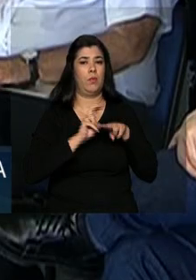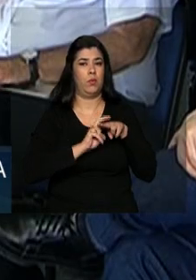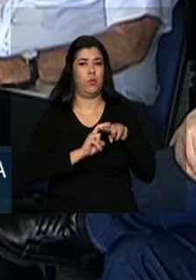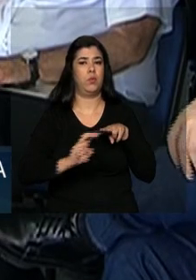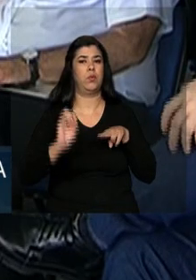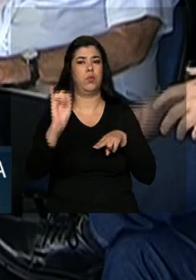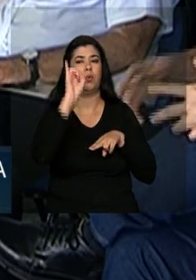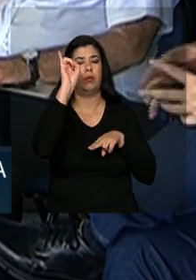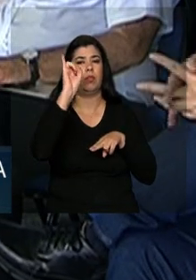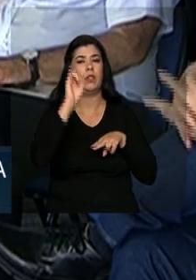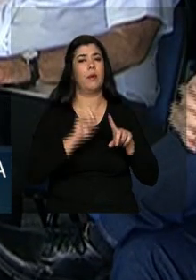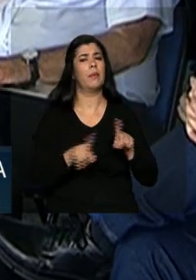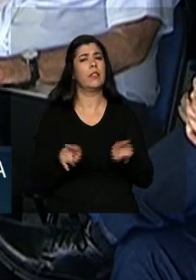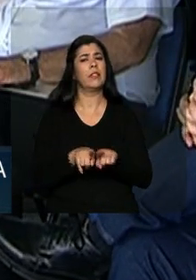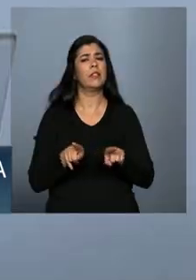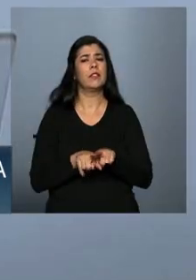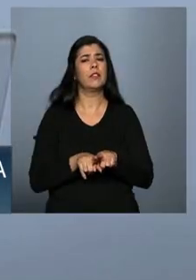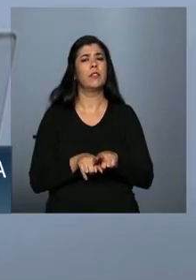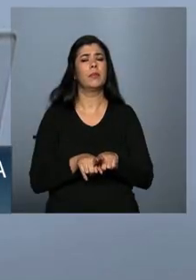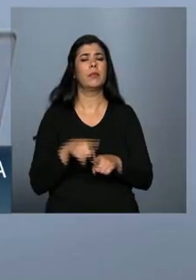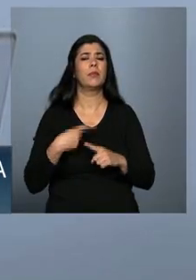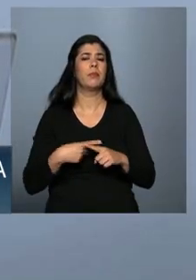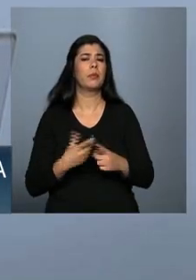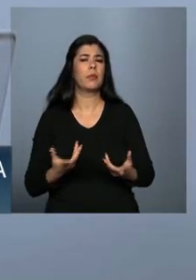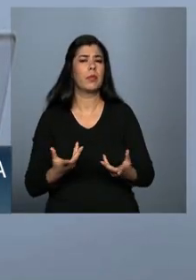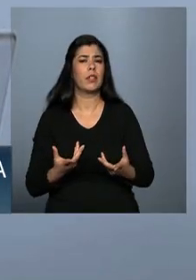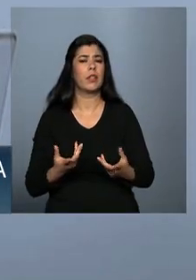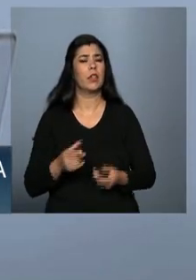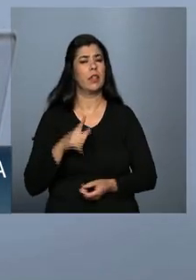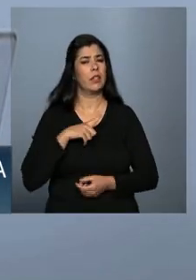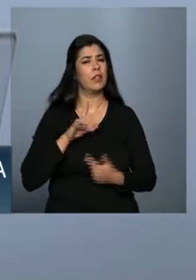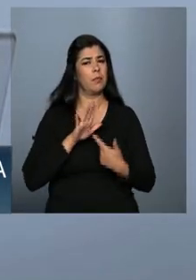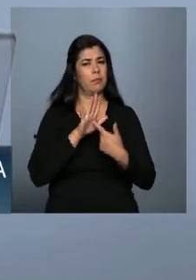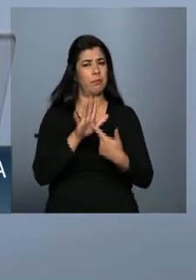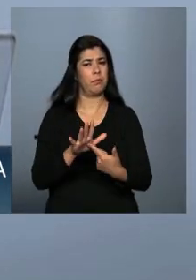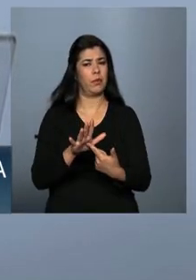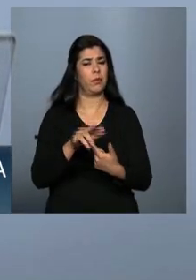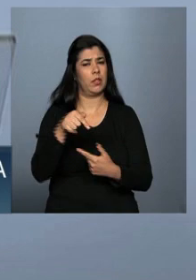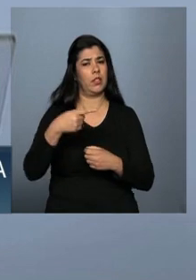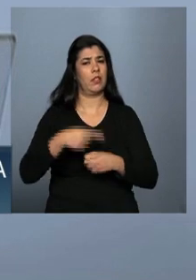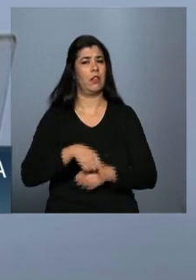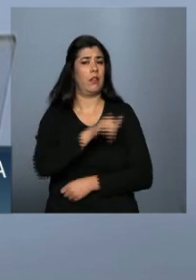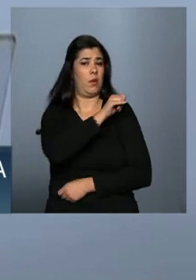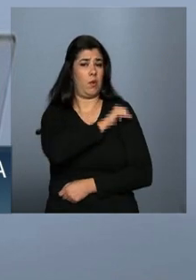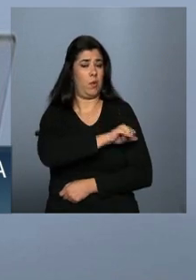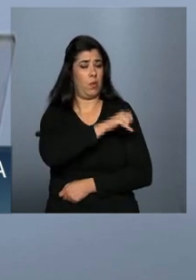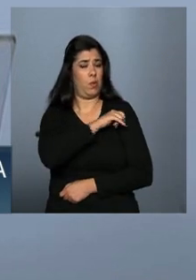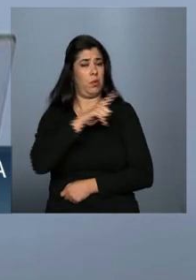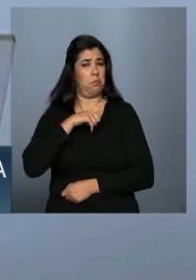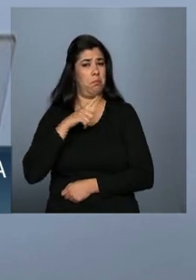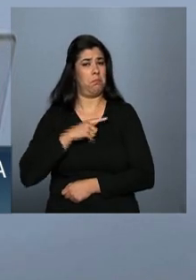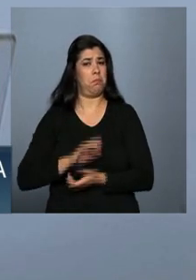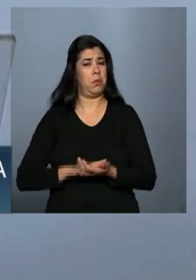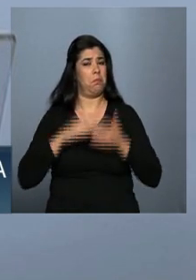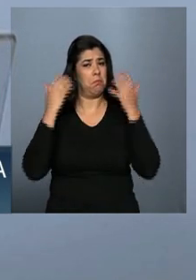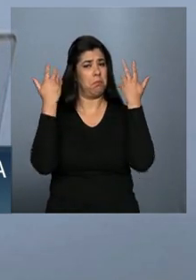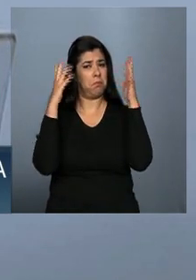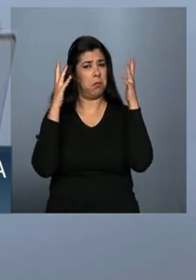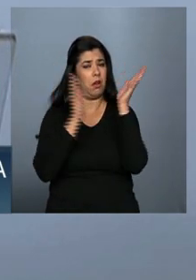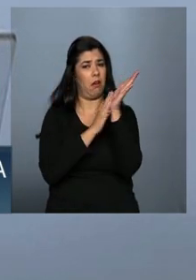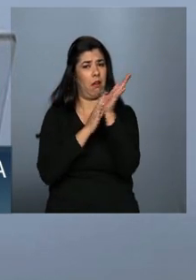importante. Mas ela é importante também porque o Rio de Janeiro está de parabéns, tem o